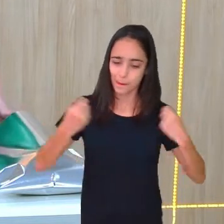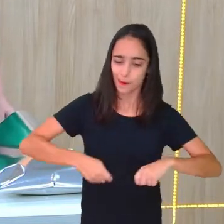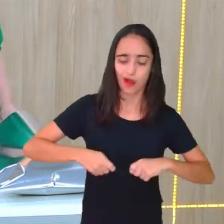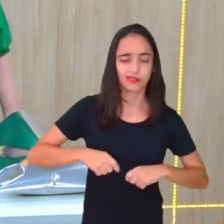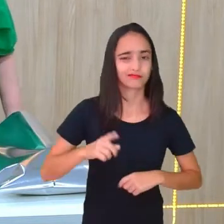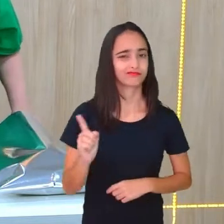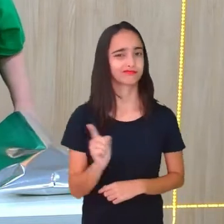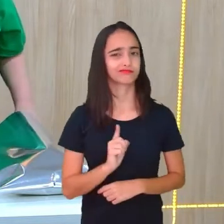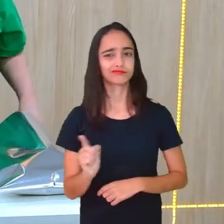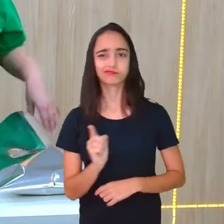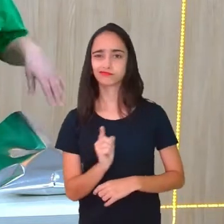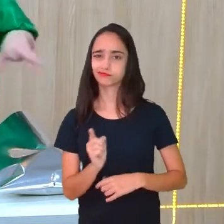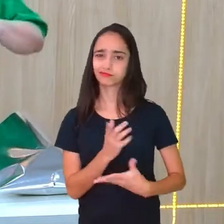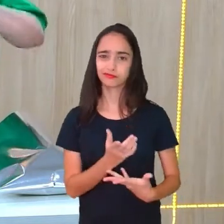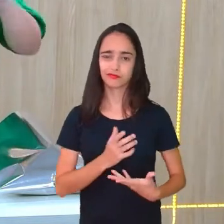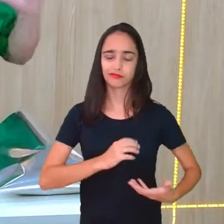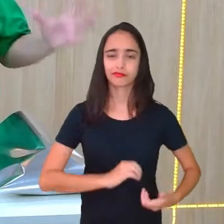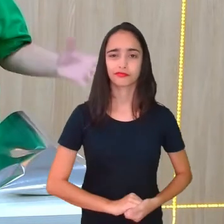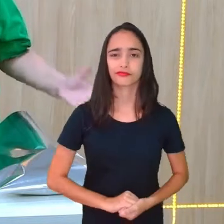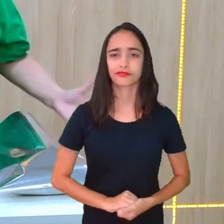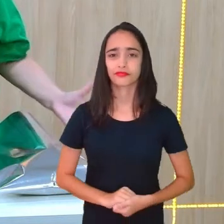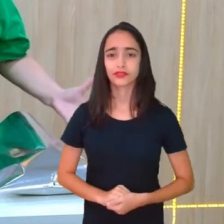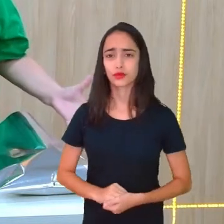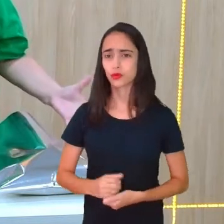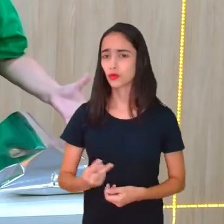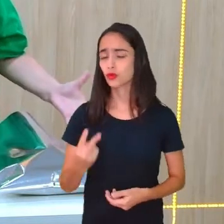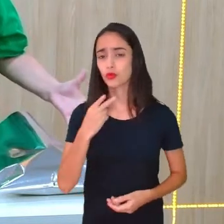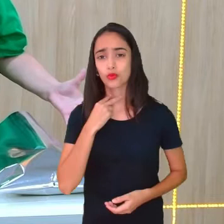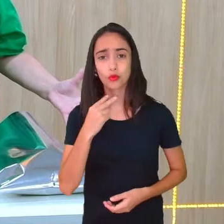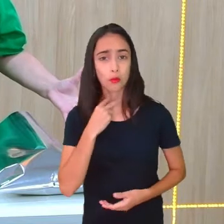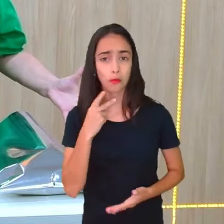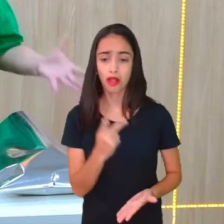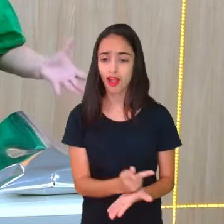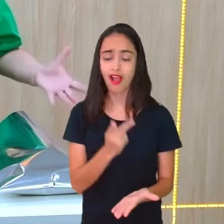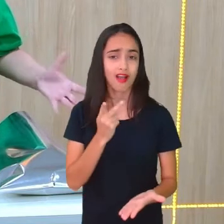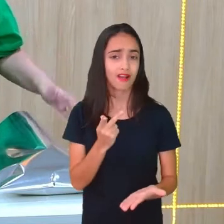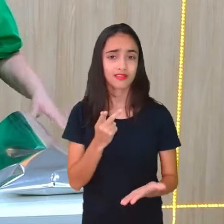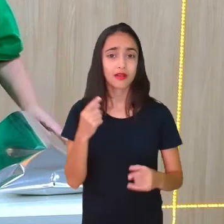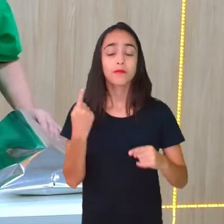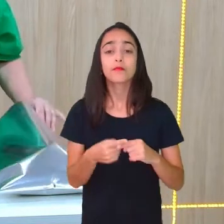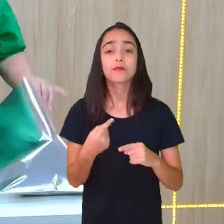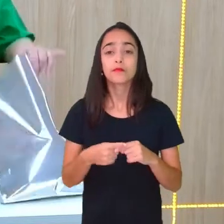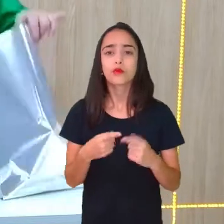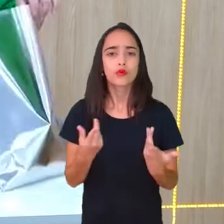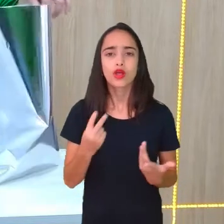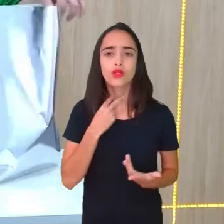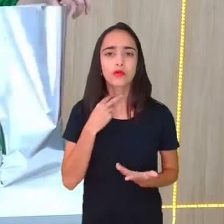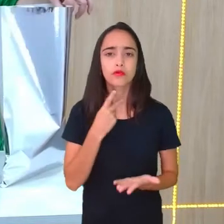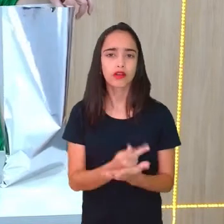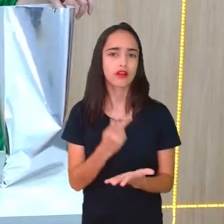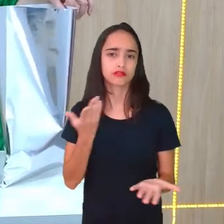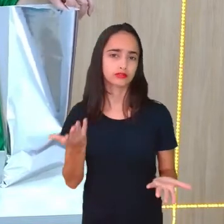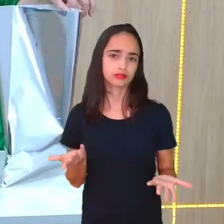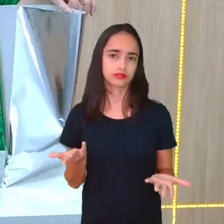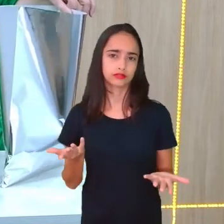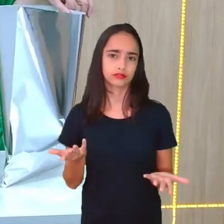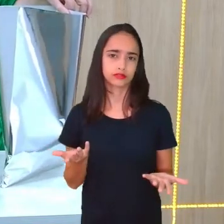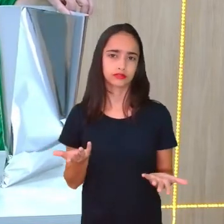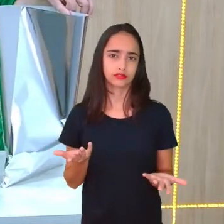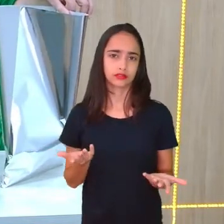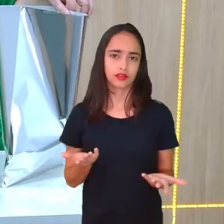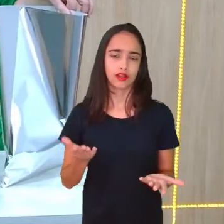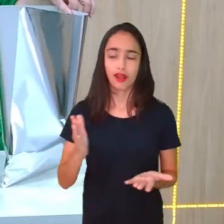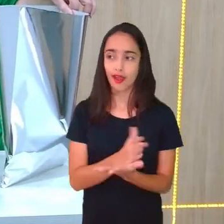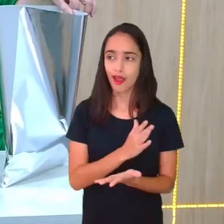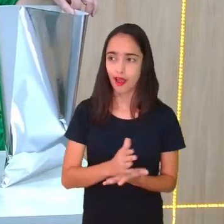impossível, ou seja, não pode acontecer de jeito nenhum. Por que que não pode acontecer? Ora, gente, alguém aí